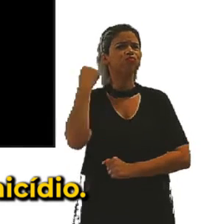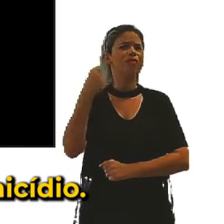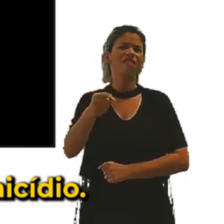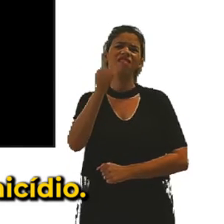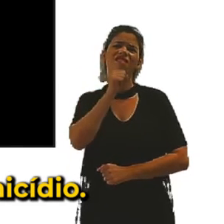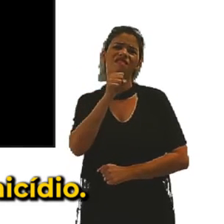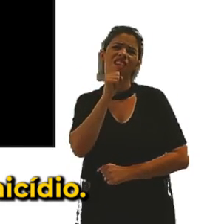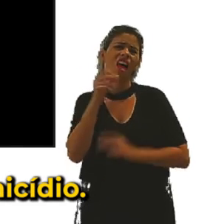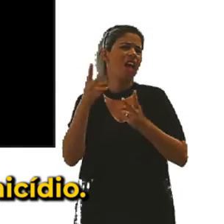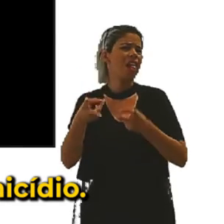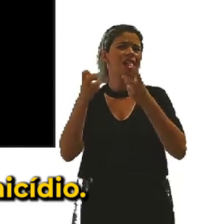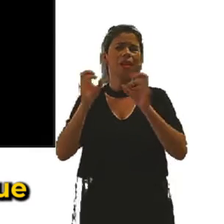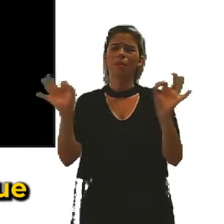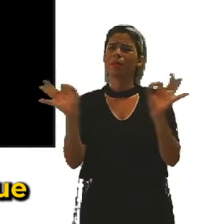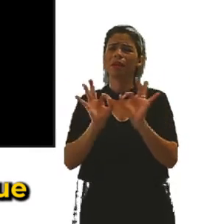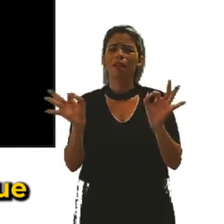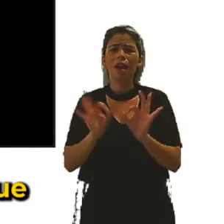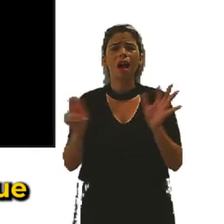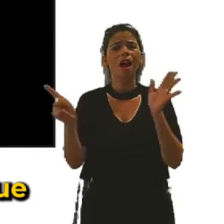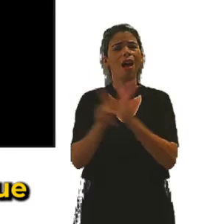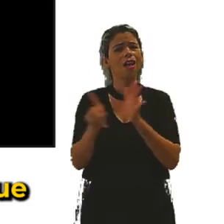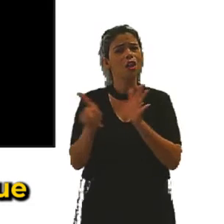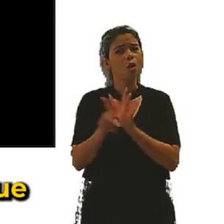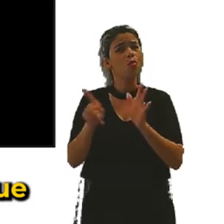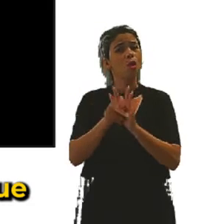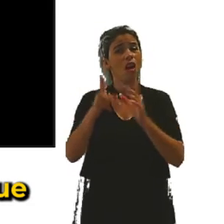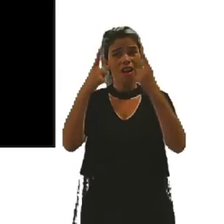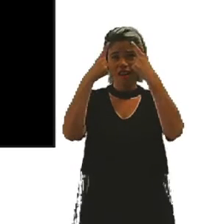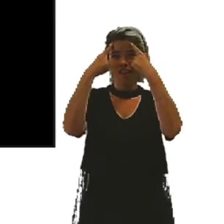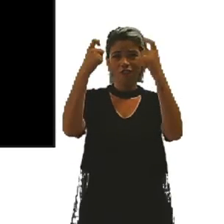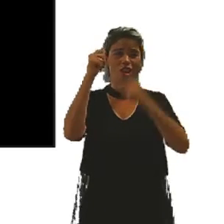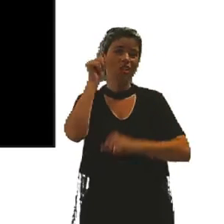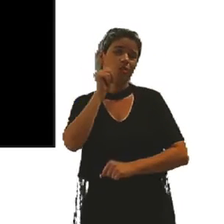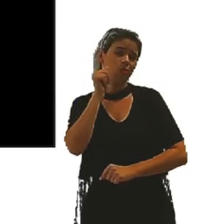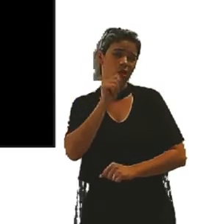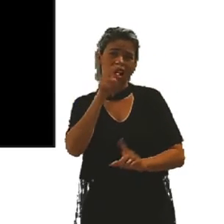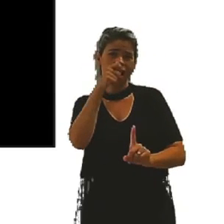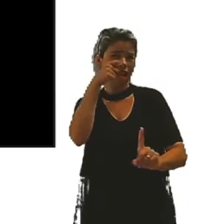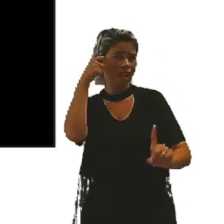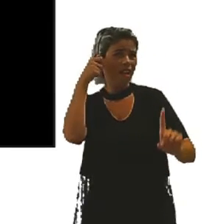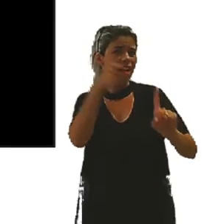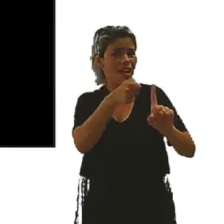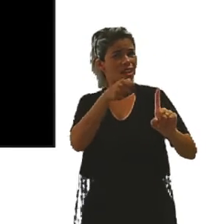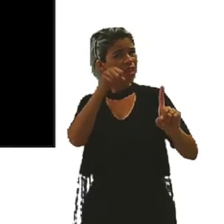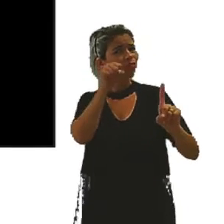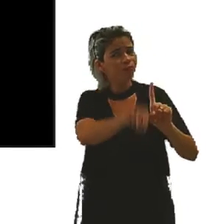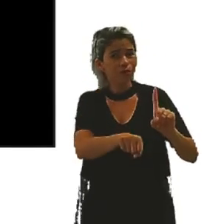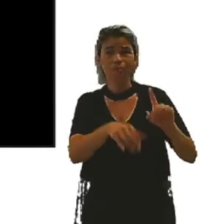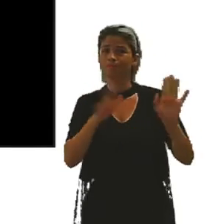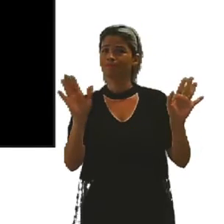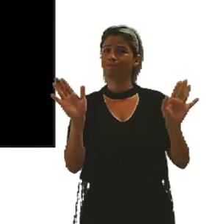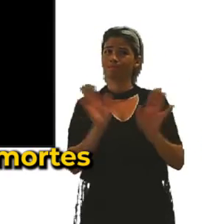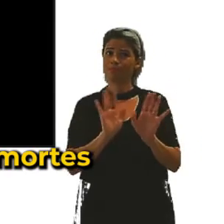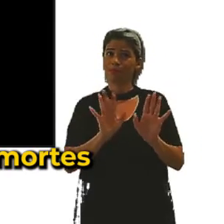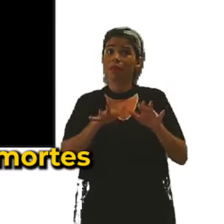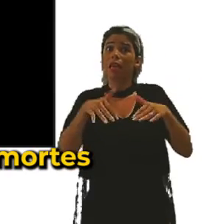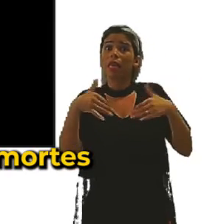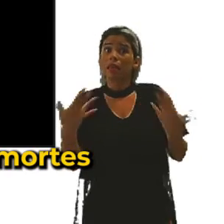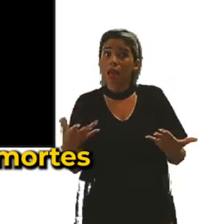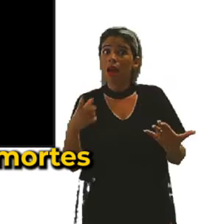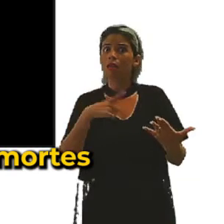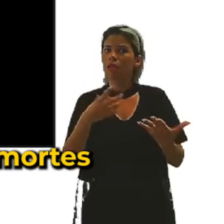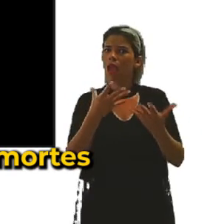seja percebido como feminicídio. Nós vamos ver em alguns dados em que as mortes, uma